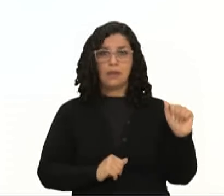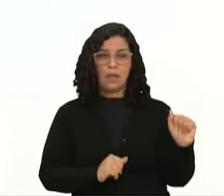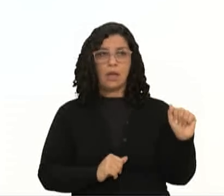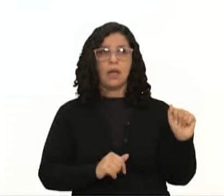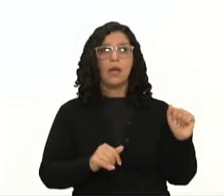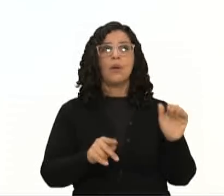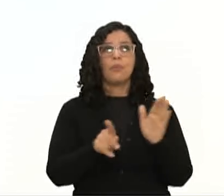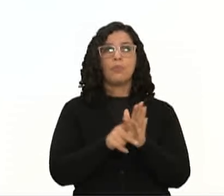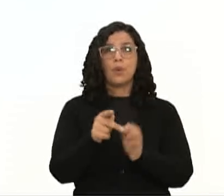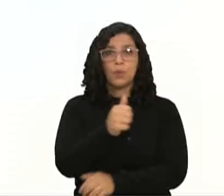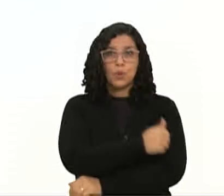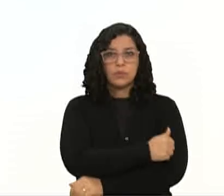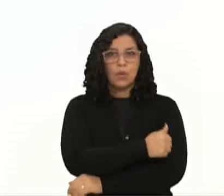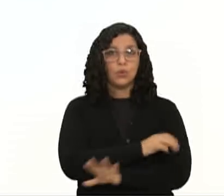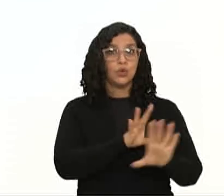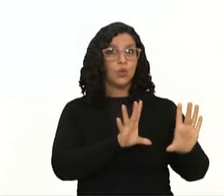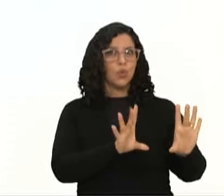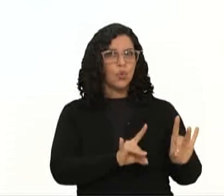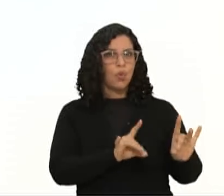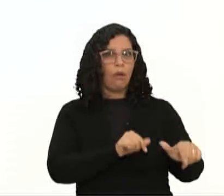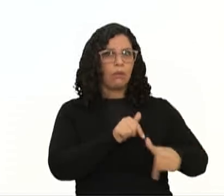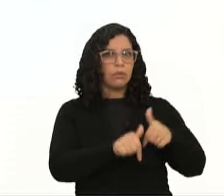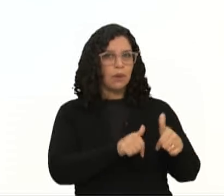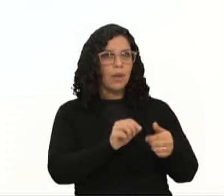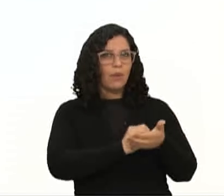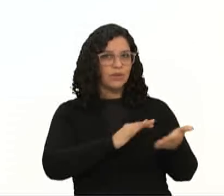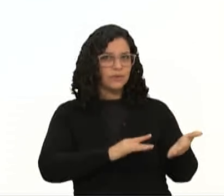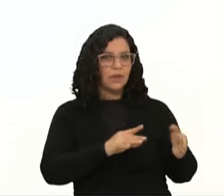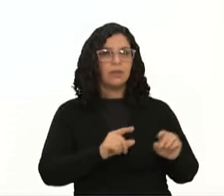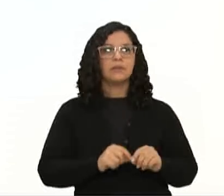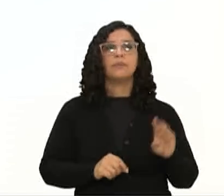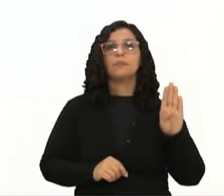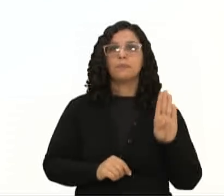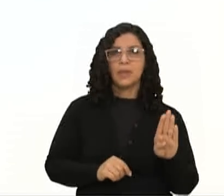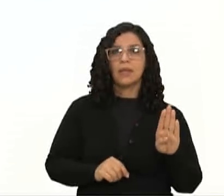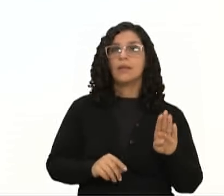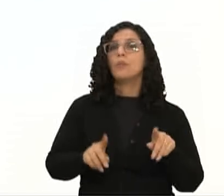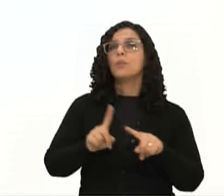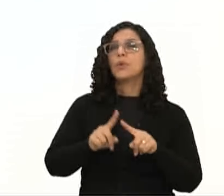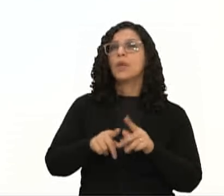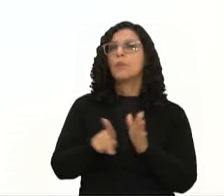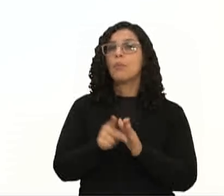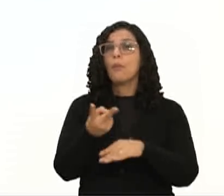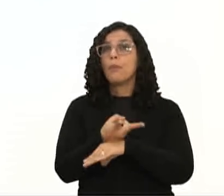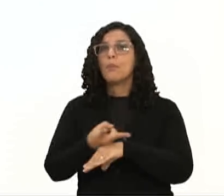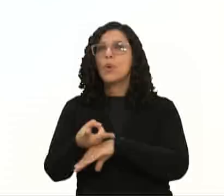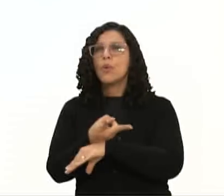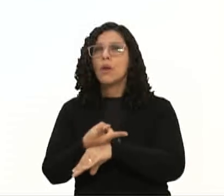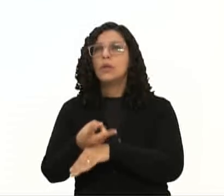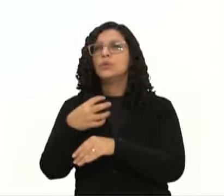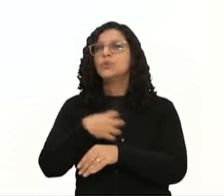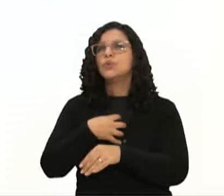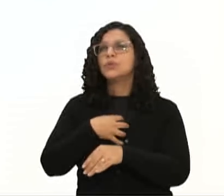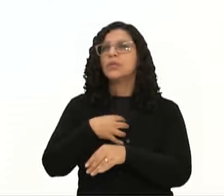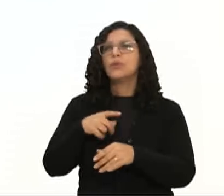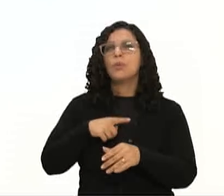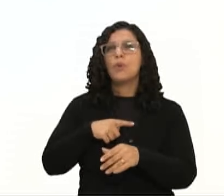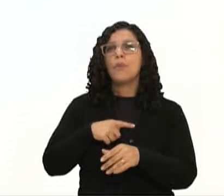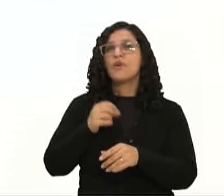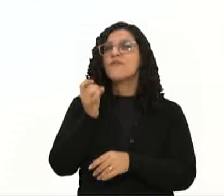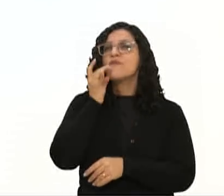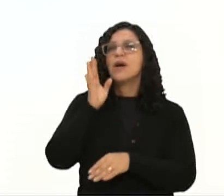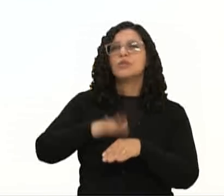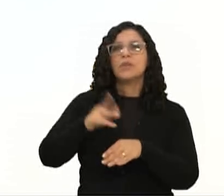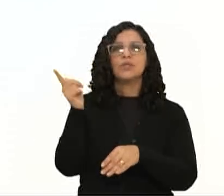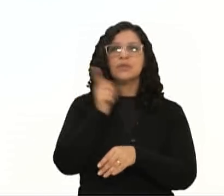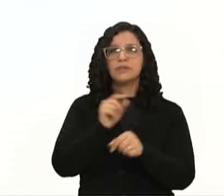os alunos estarem colando no trabalho. Ou letter B, o fato de procurarem uma maneira menos trabalhosa